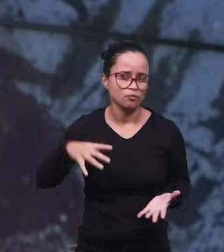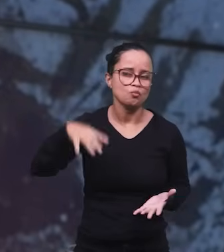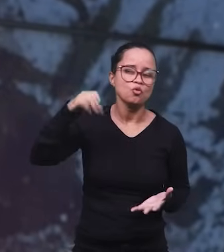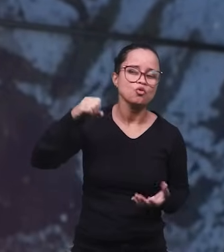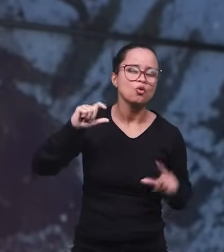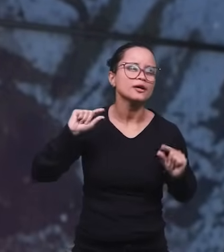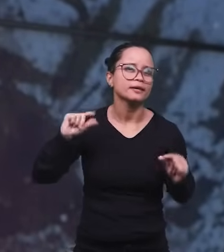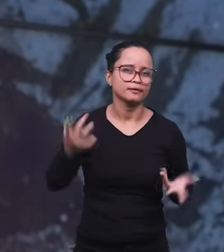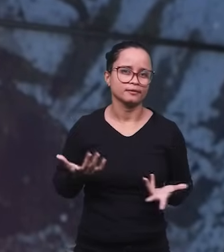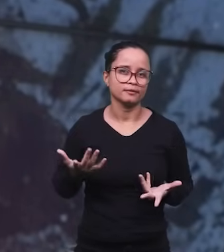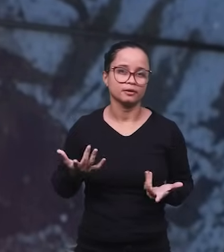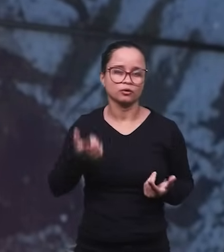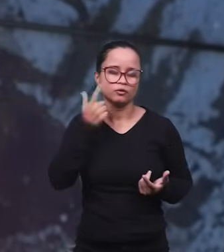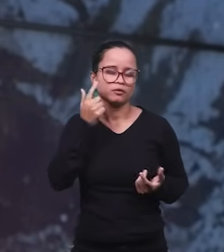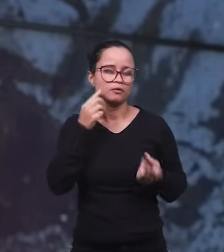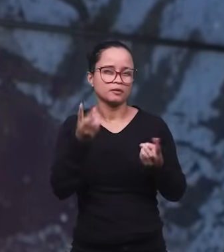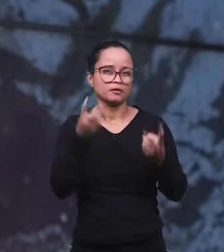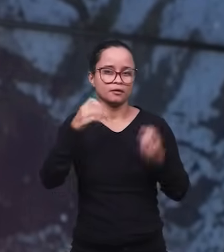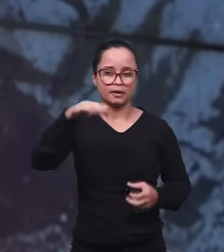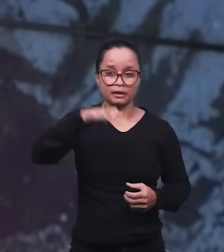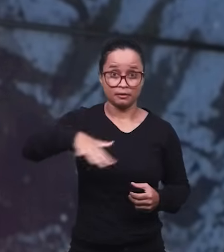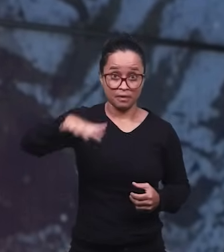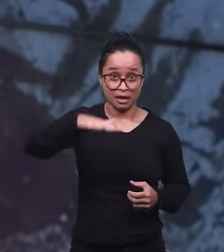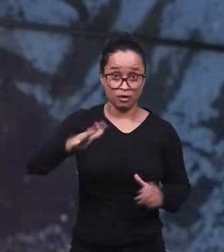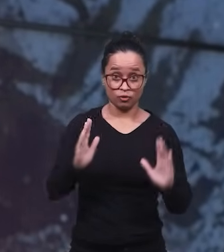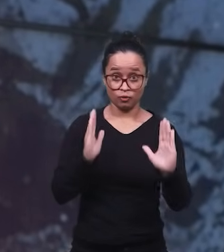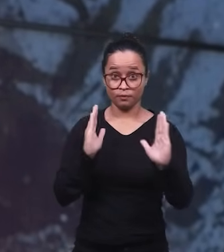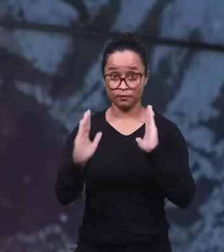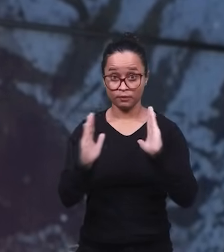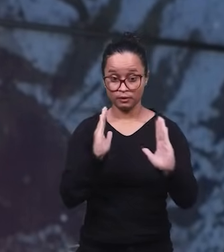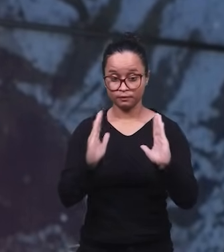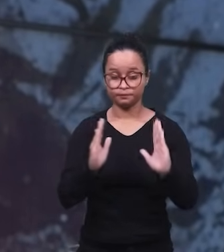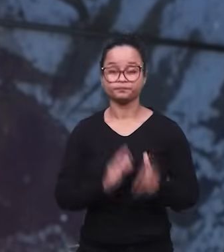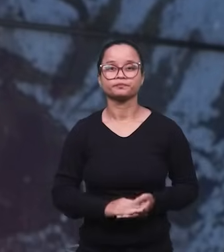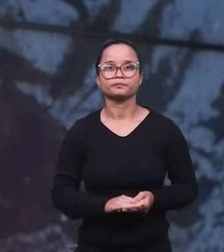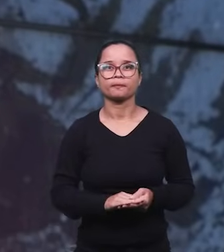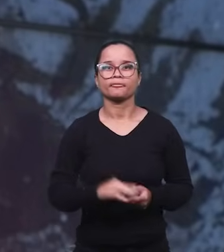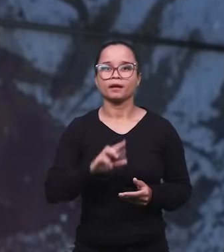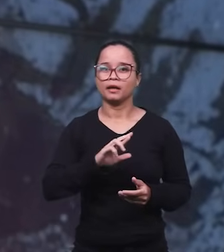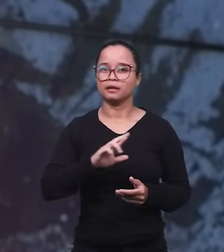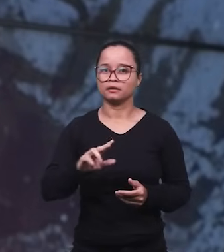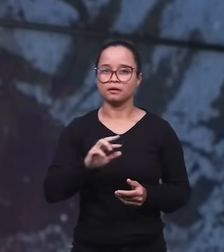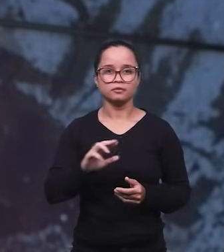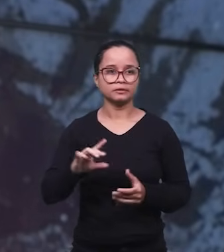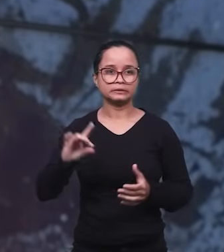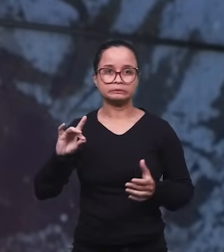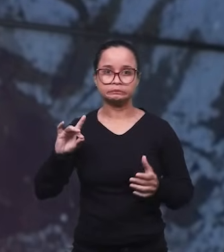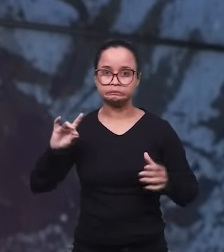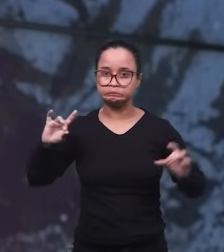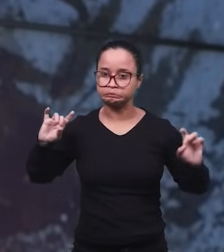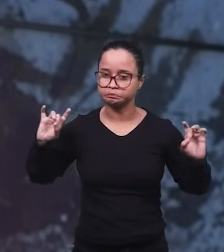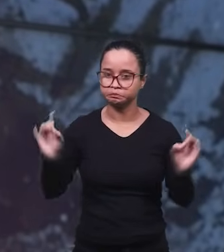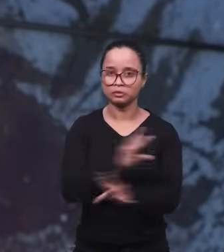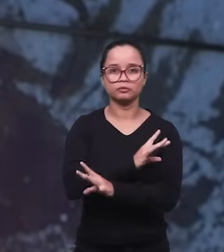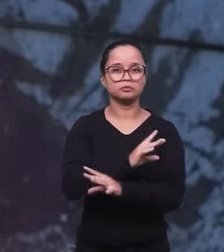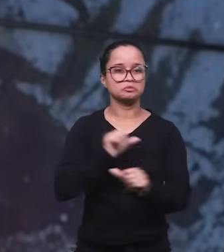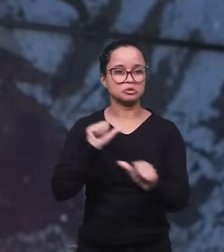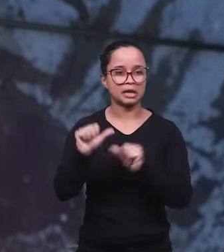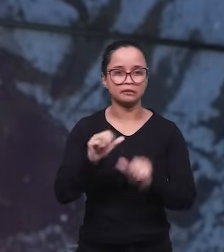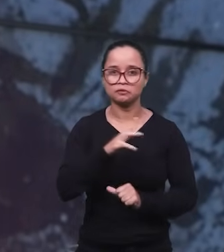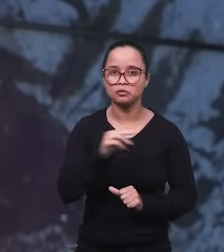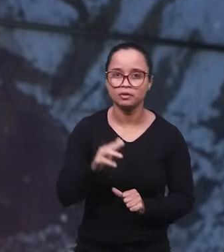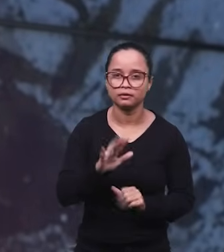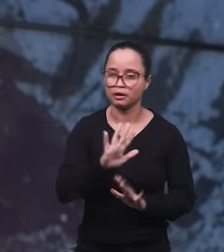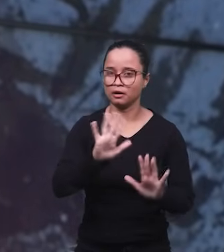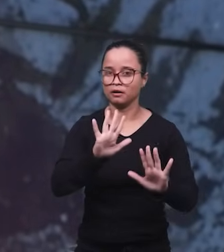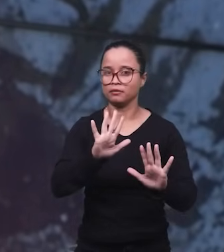observar que o espaço e o tempo, eles não são absolutos, ele